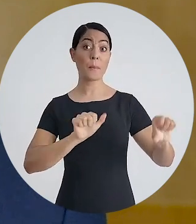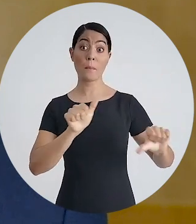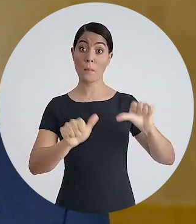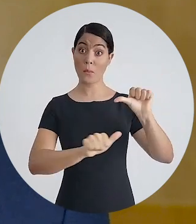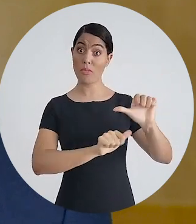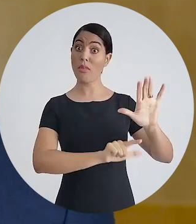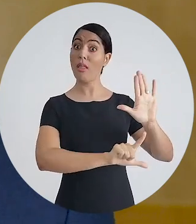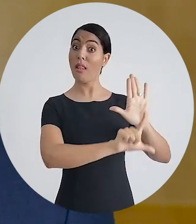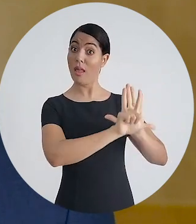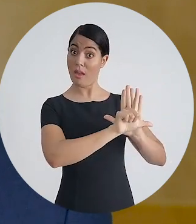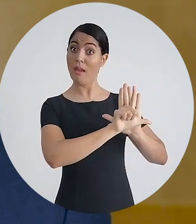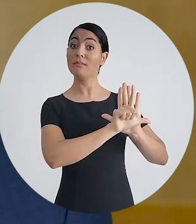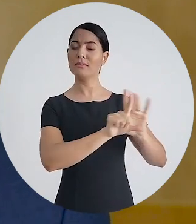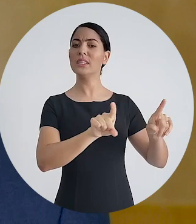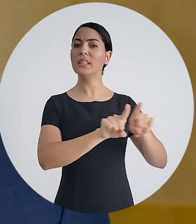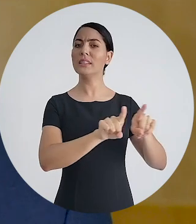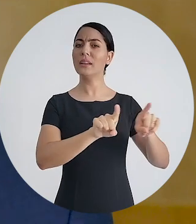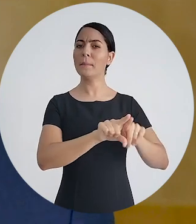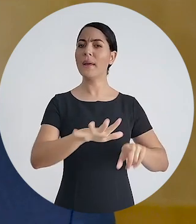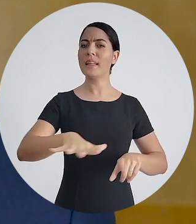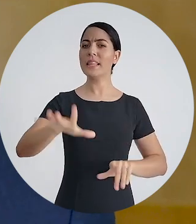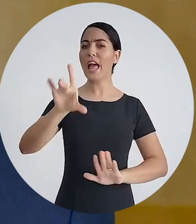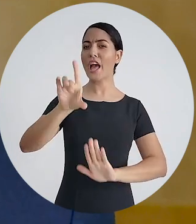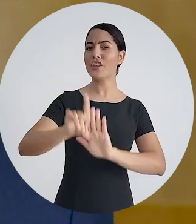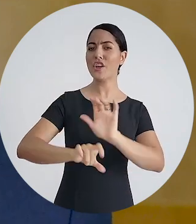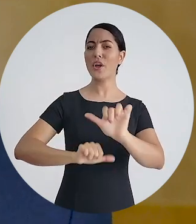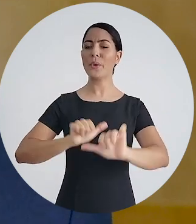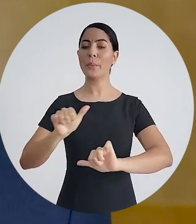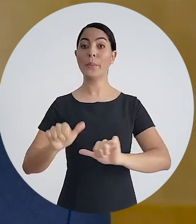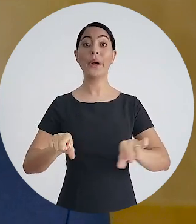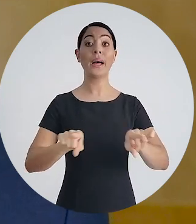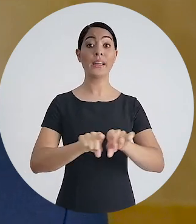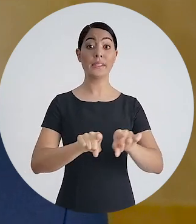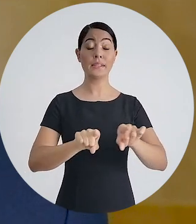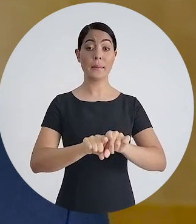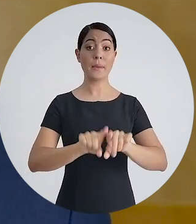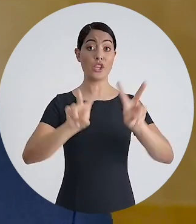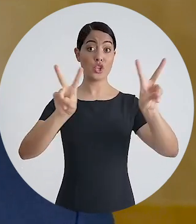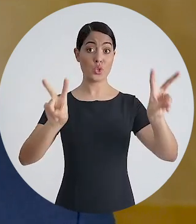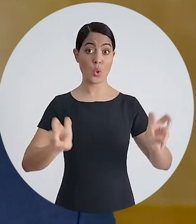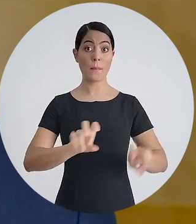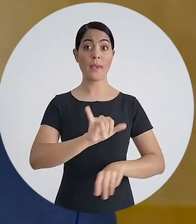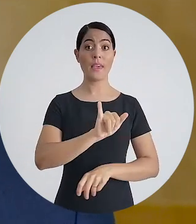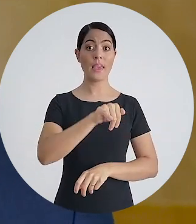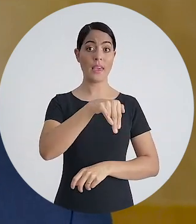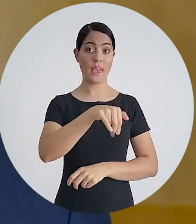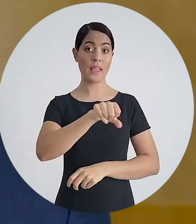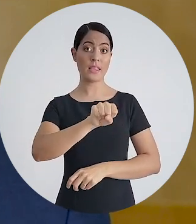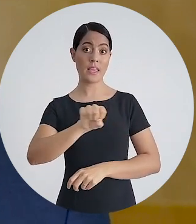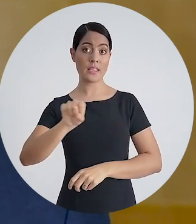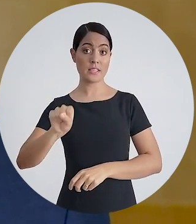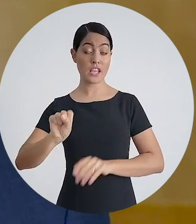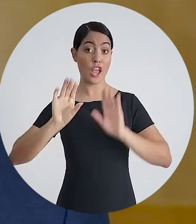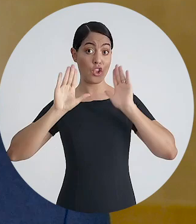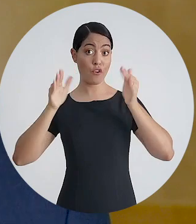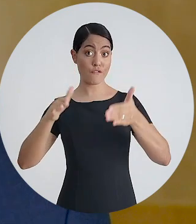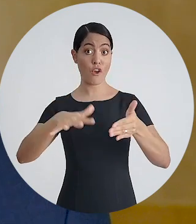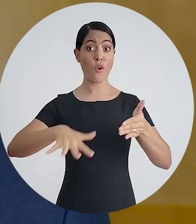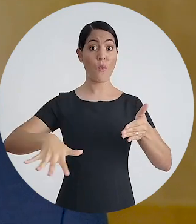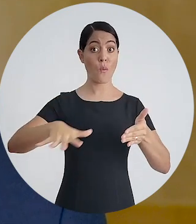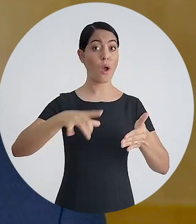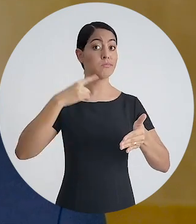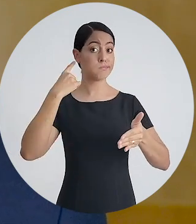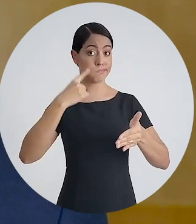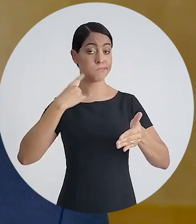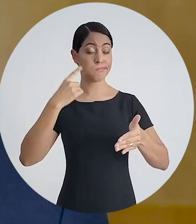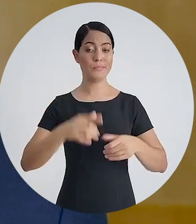e jurisprudenciais nos principais ramos do direito, além do canal exclusivo do INSS para a advocacia e o debate